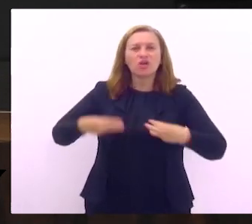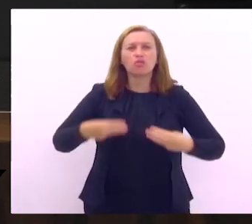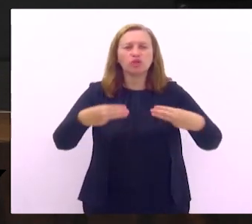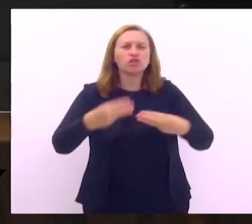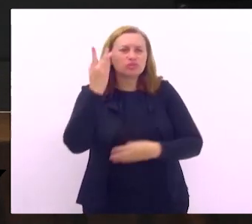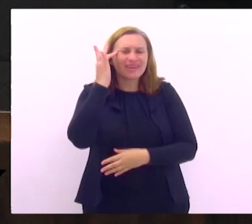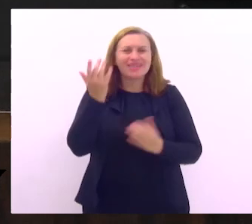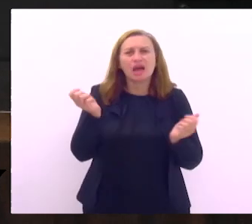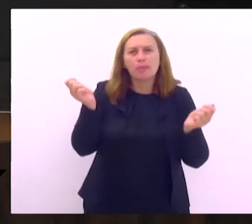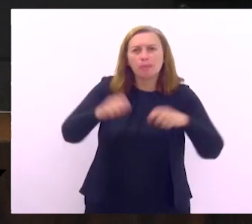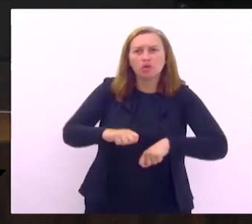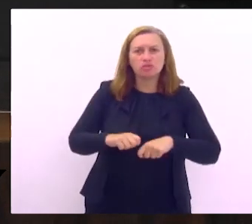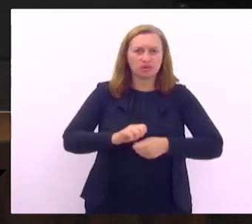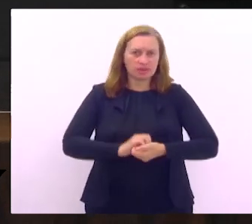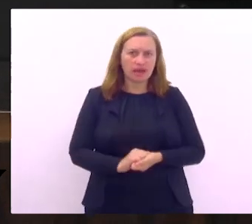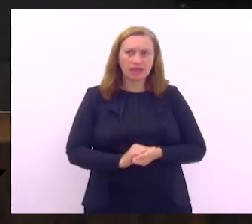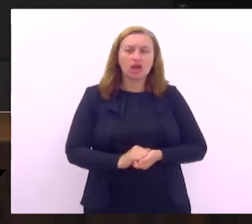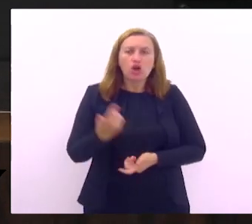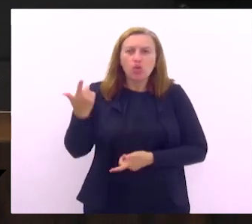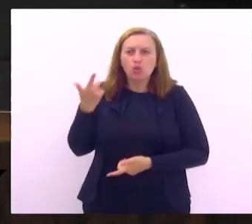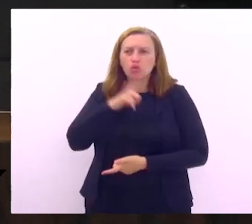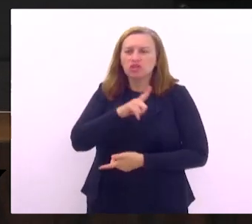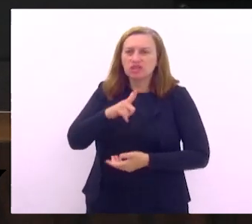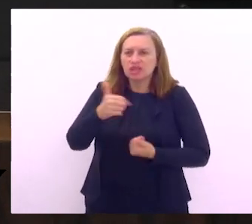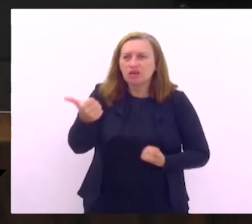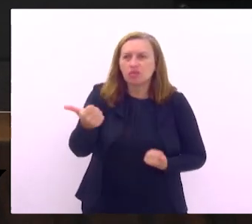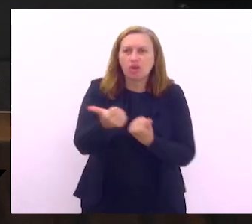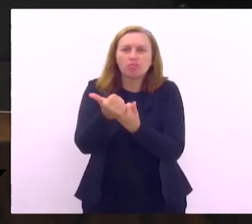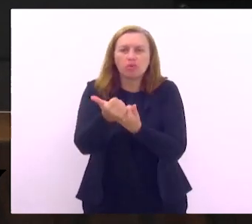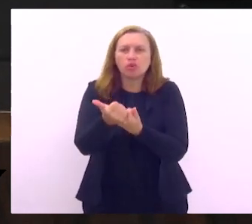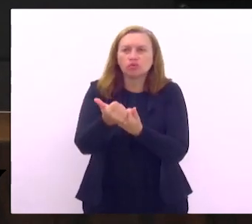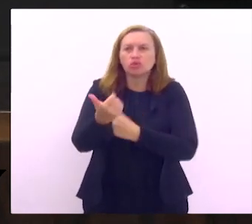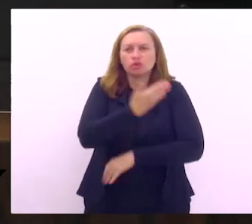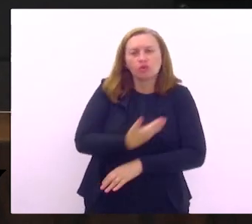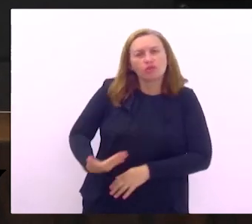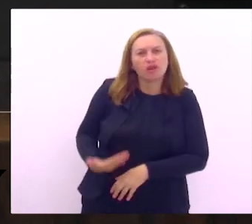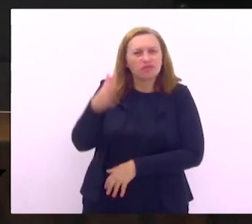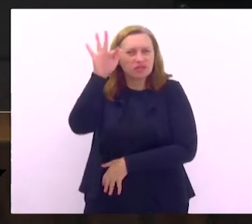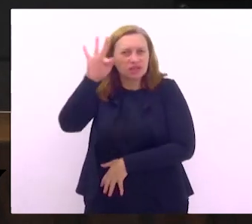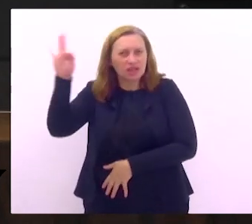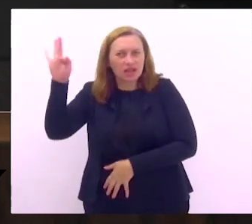a possibilidade da gente conseguir essa ajuda do governo federal para